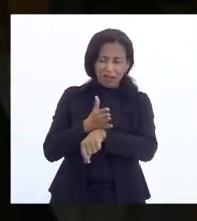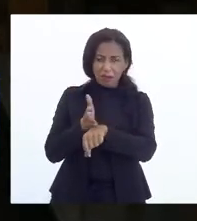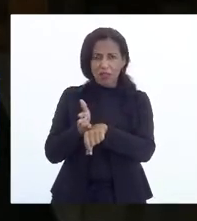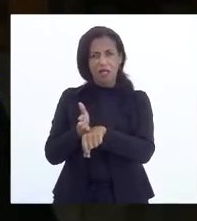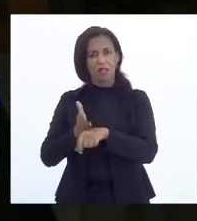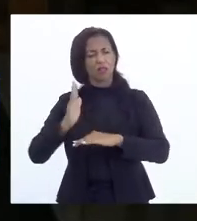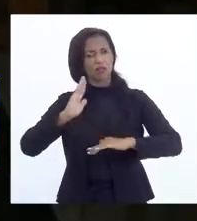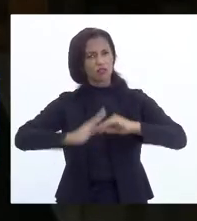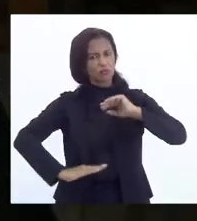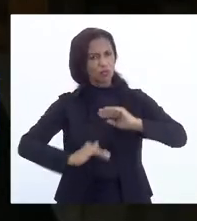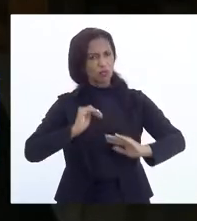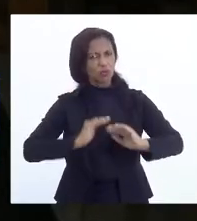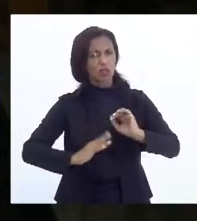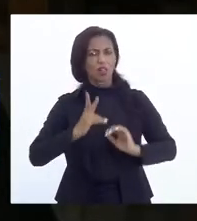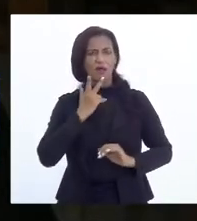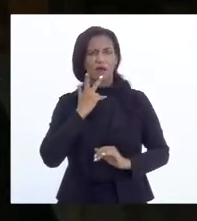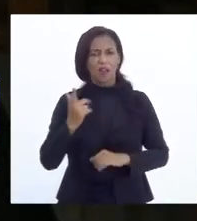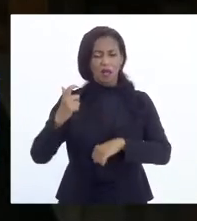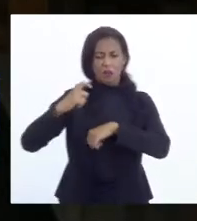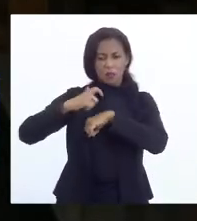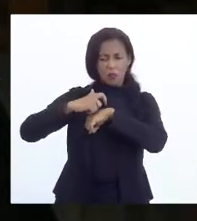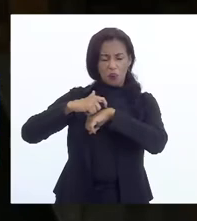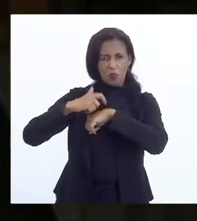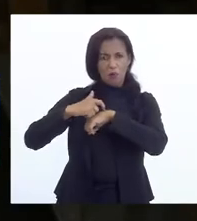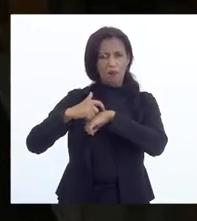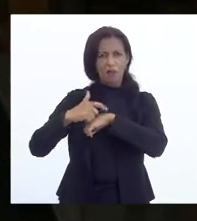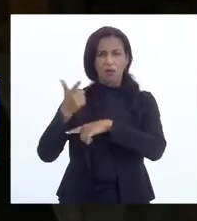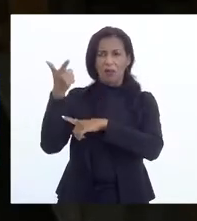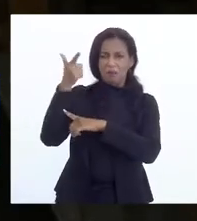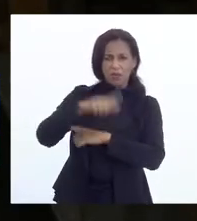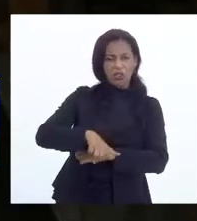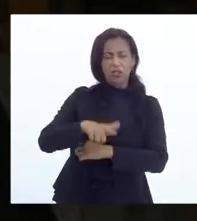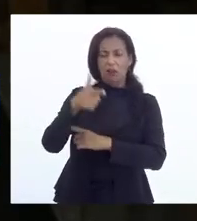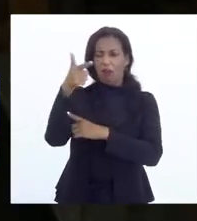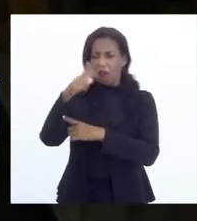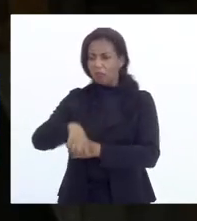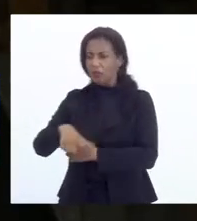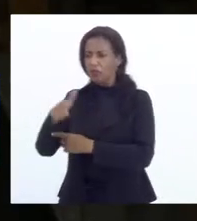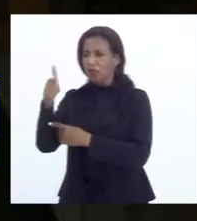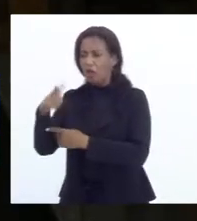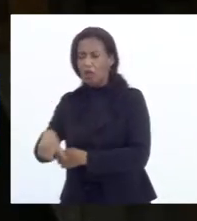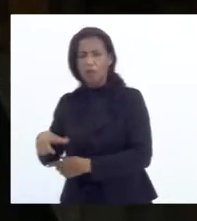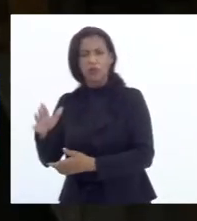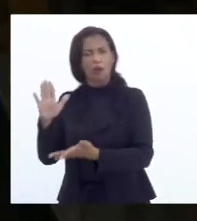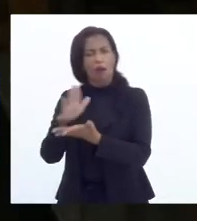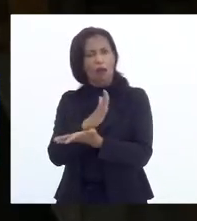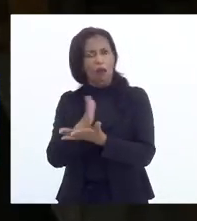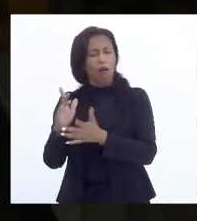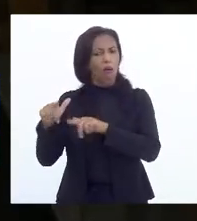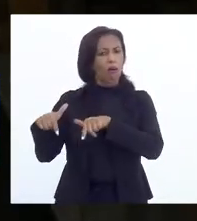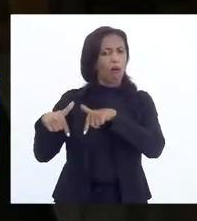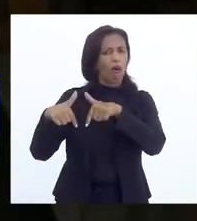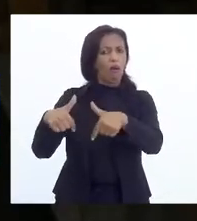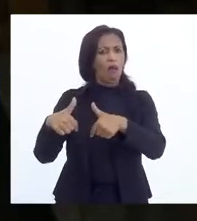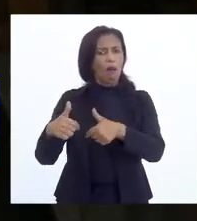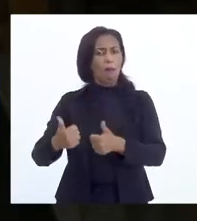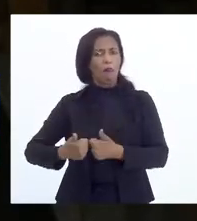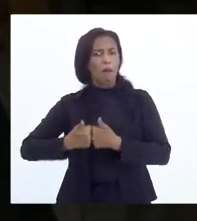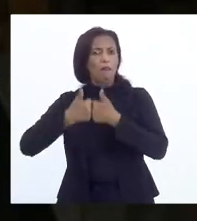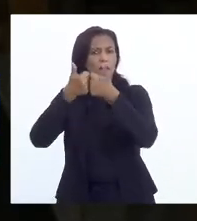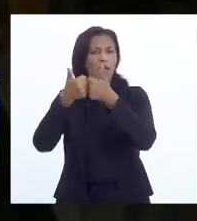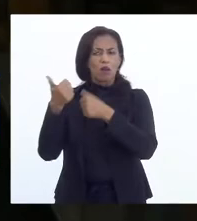relatos dos profissionais, inclusive em alguns momentos, repetia algumas ações para melhorar a